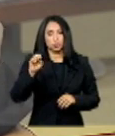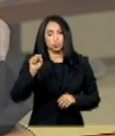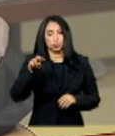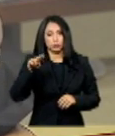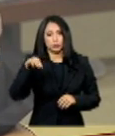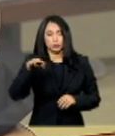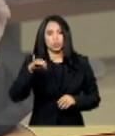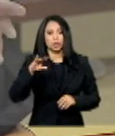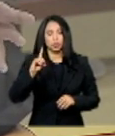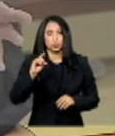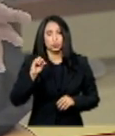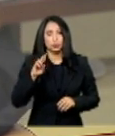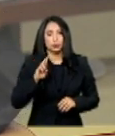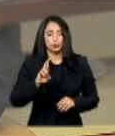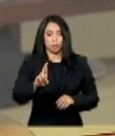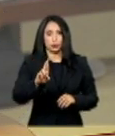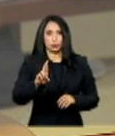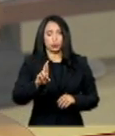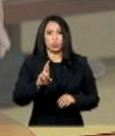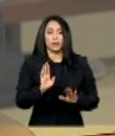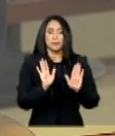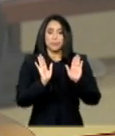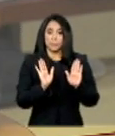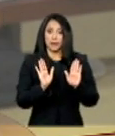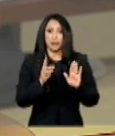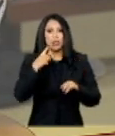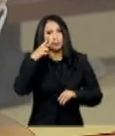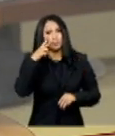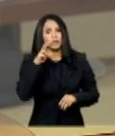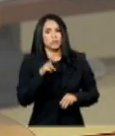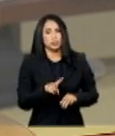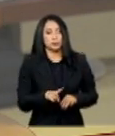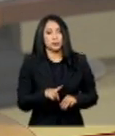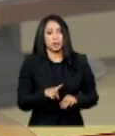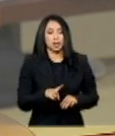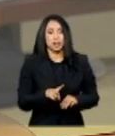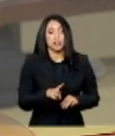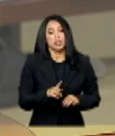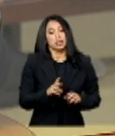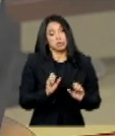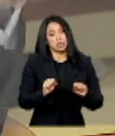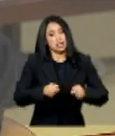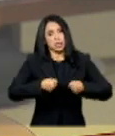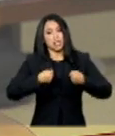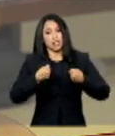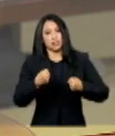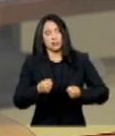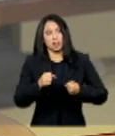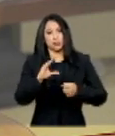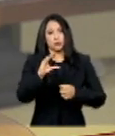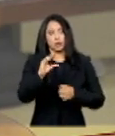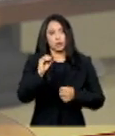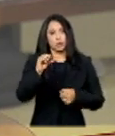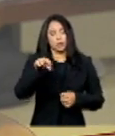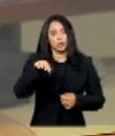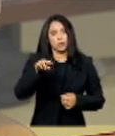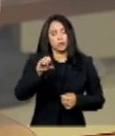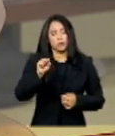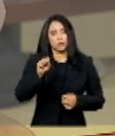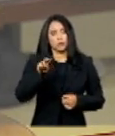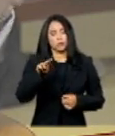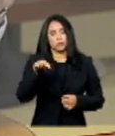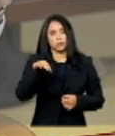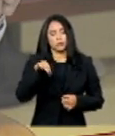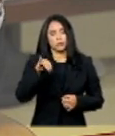caso do tipo de taxonomia ou seja vamos ver se isso aqui se enquadra na defesa do consumidor mesmo quando a atividade se encontra regulada